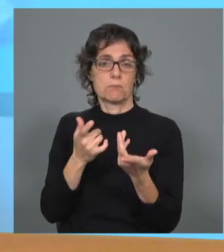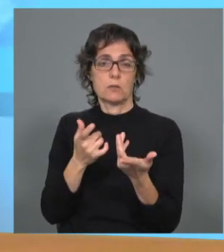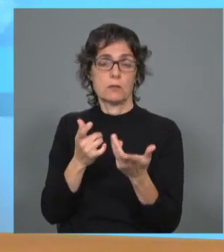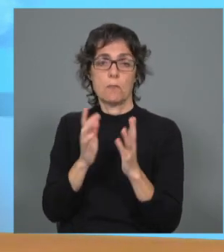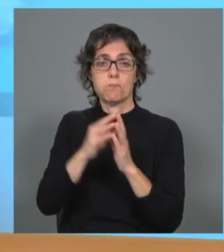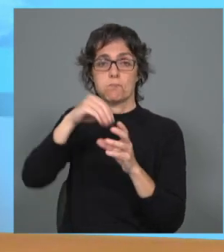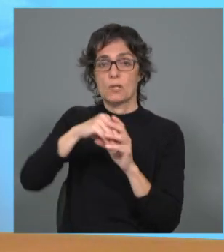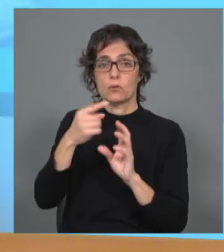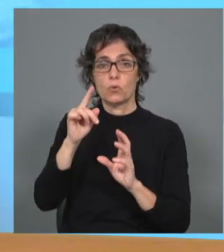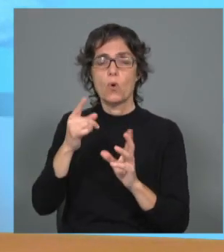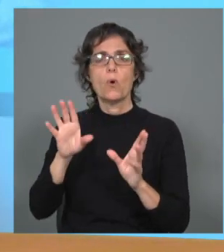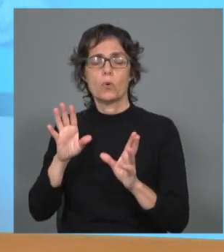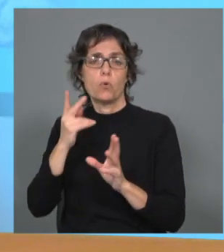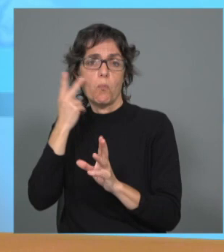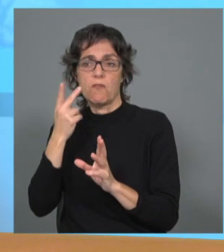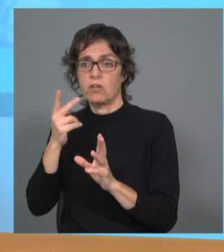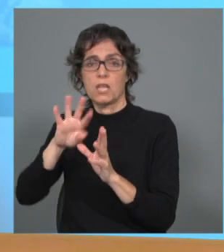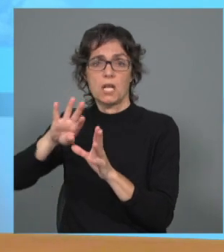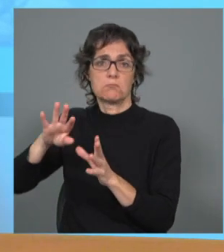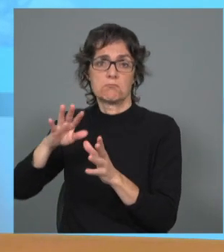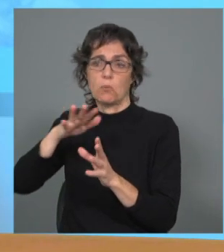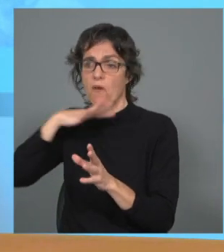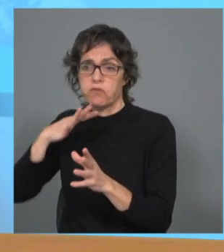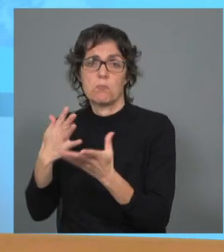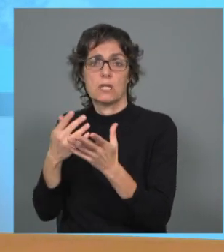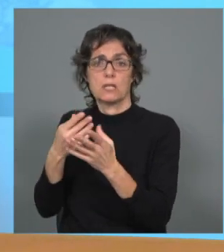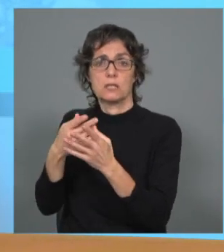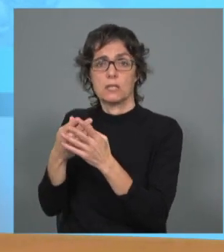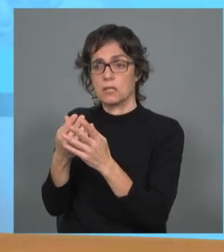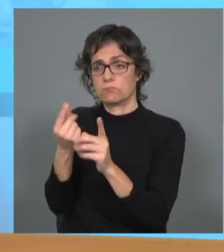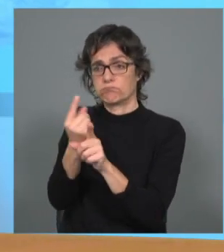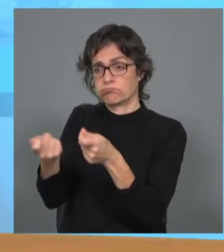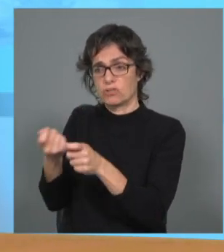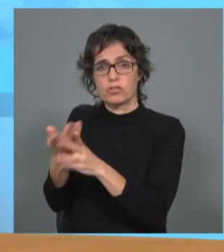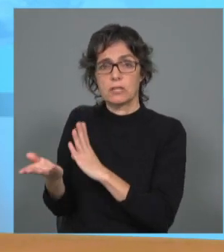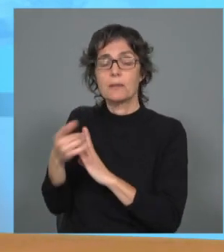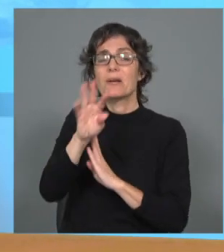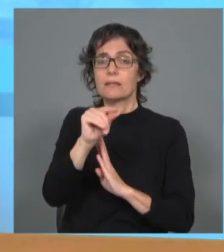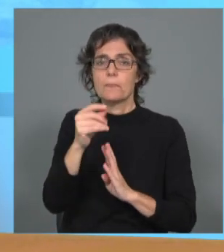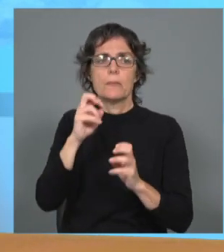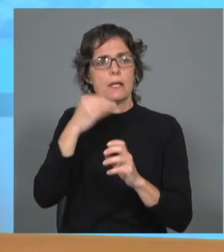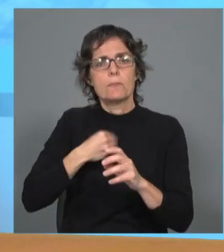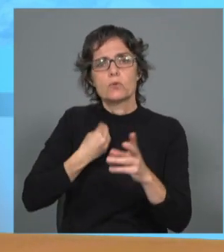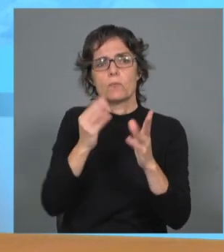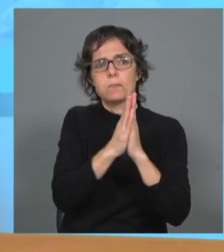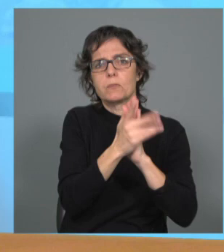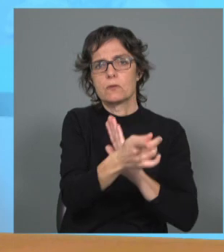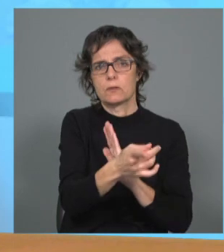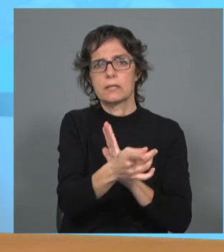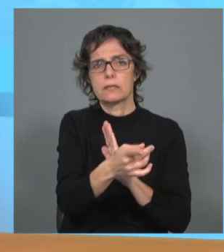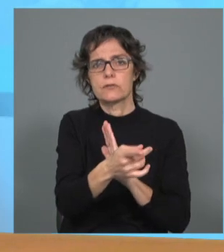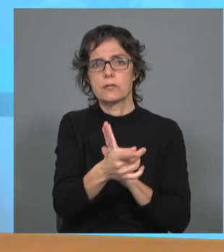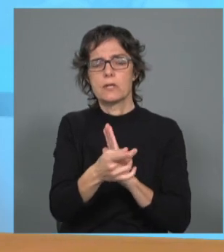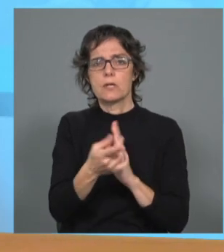complicada. Portanto, compreende-se que o que leva é efetivamente importante. Alguns projetos concretizam-se,